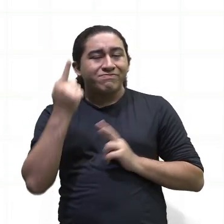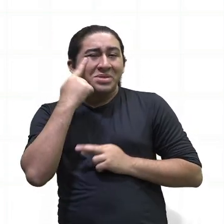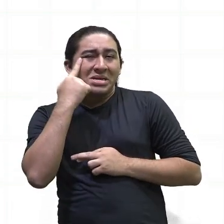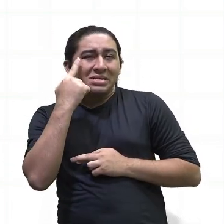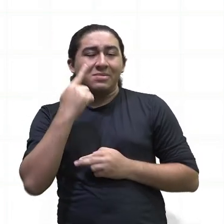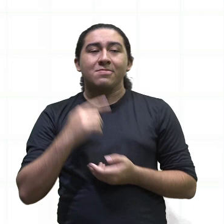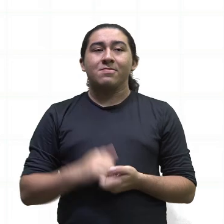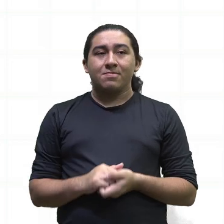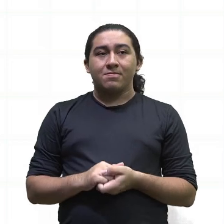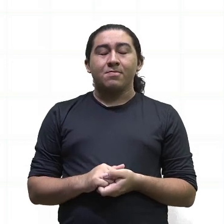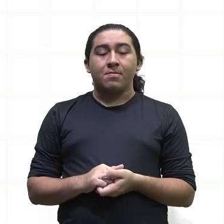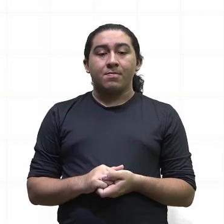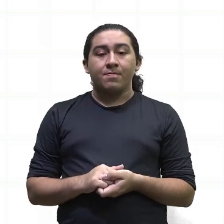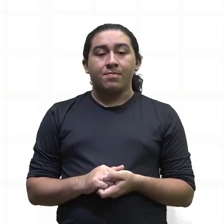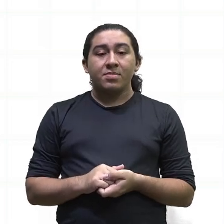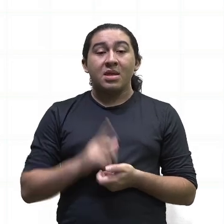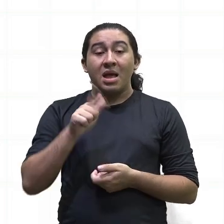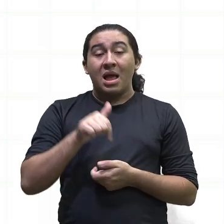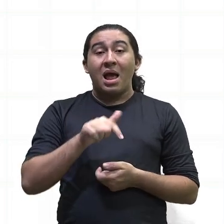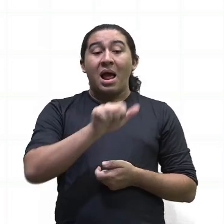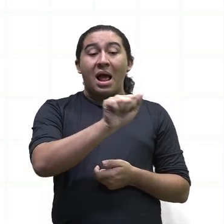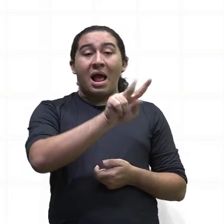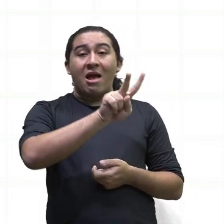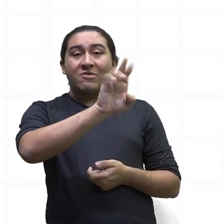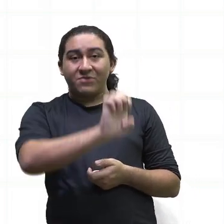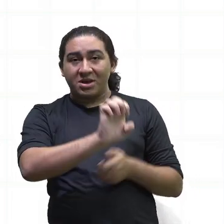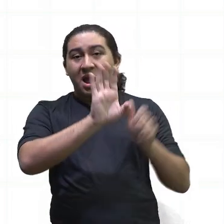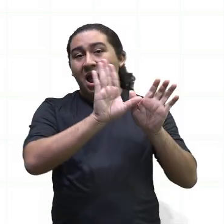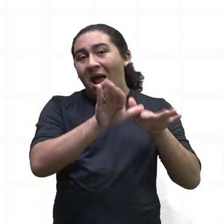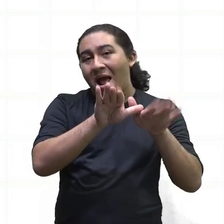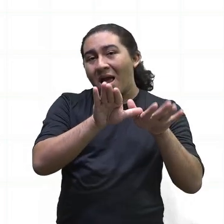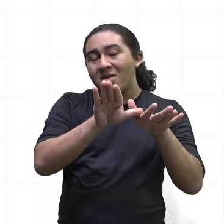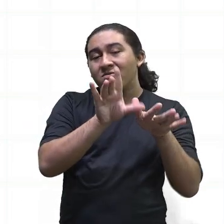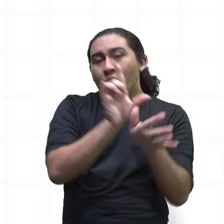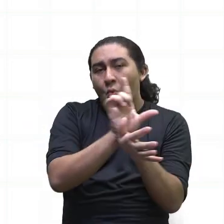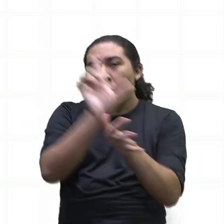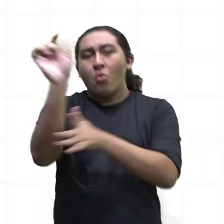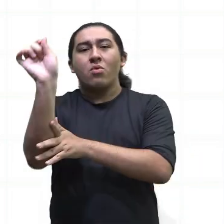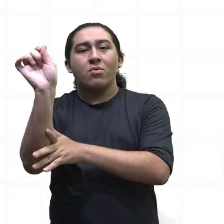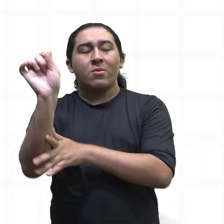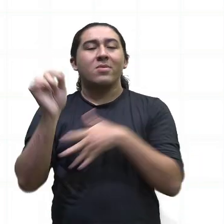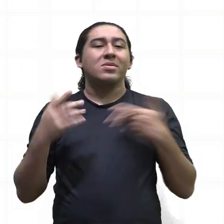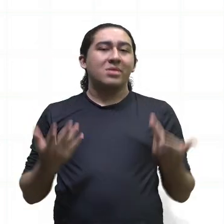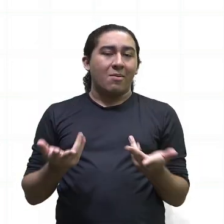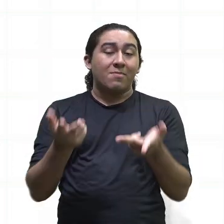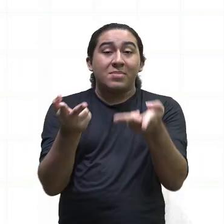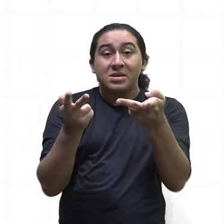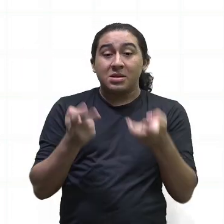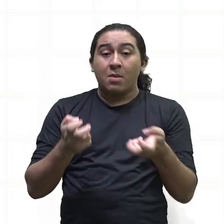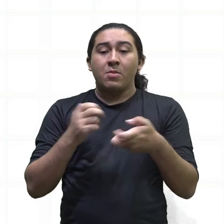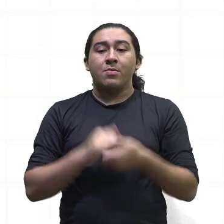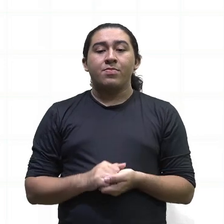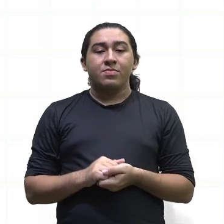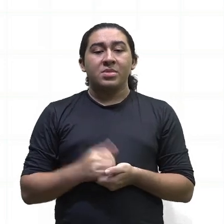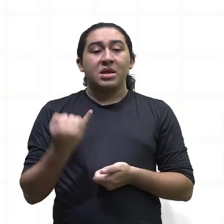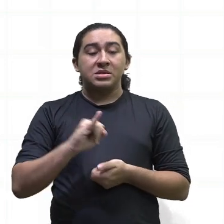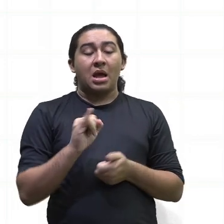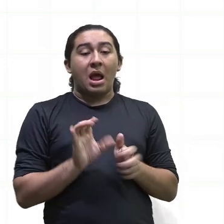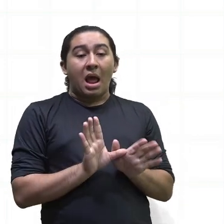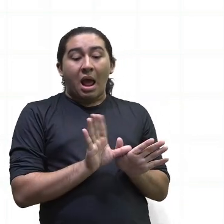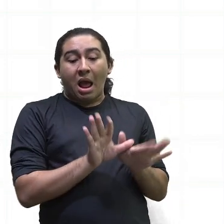foi? O quê? A ave misteriosa, né? Então, percebam que a